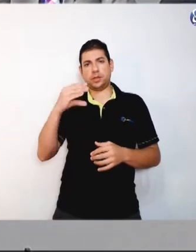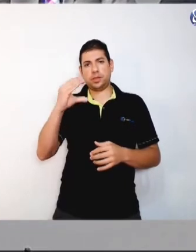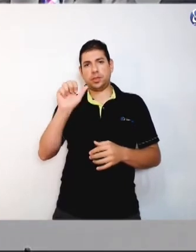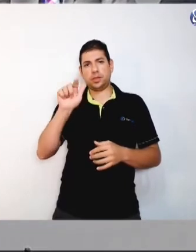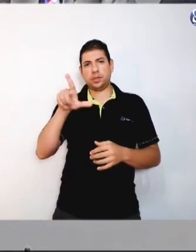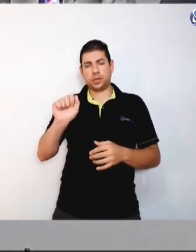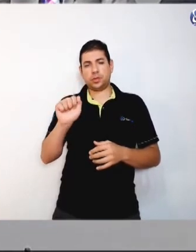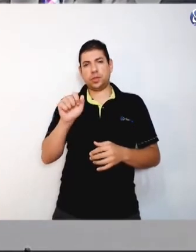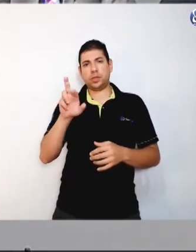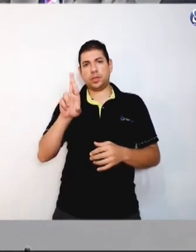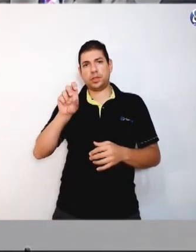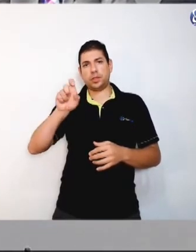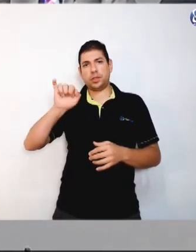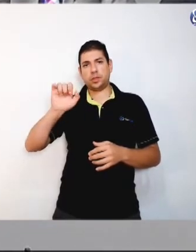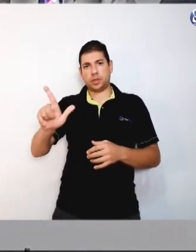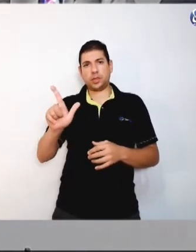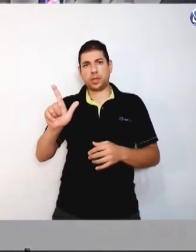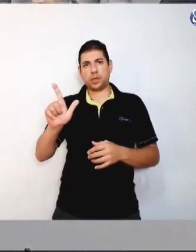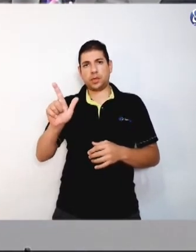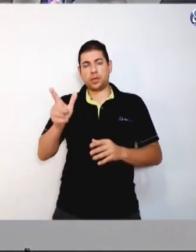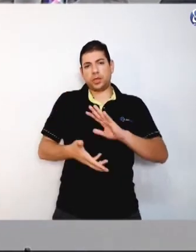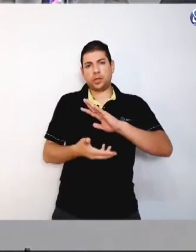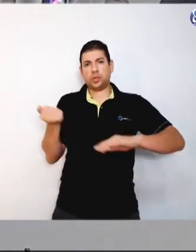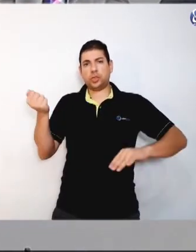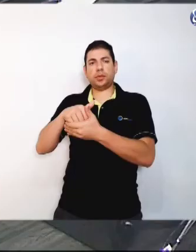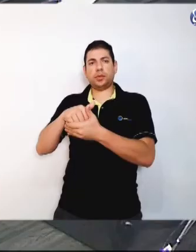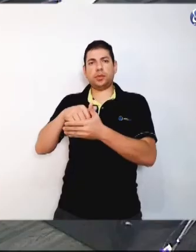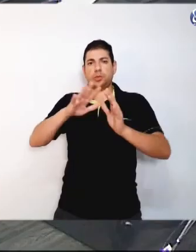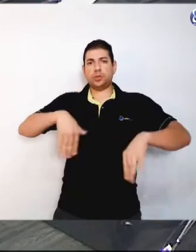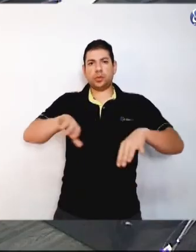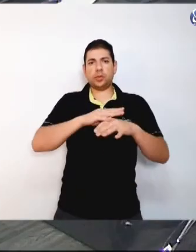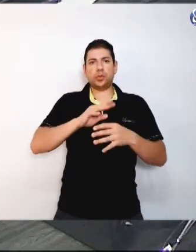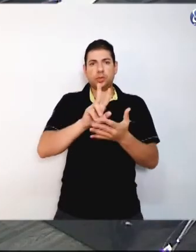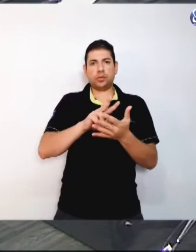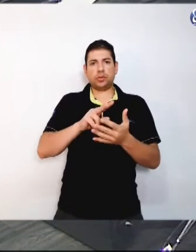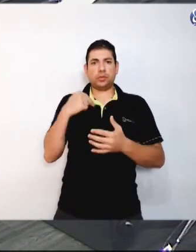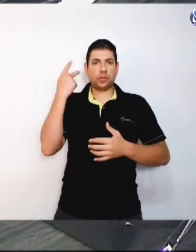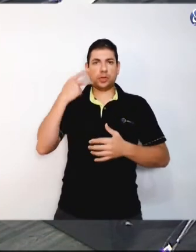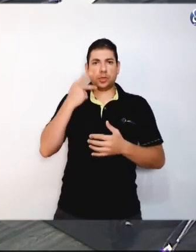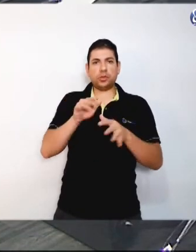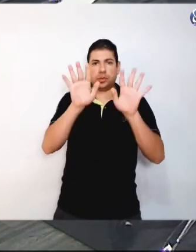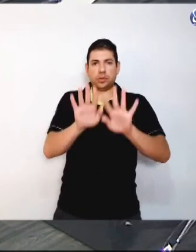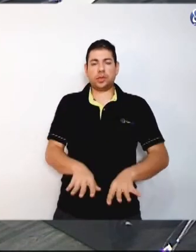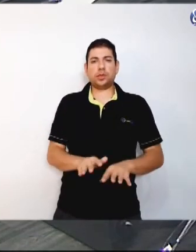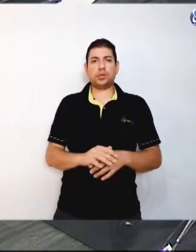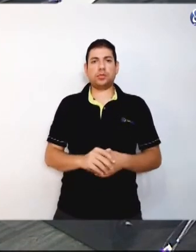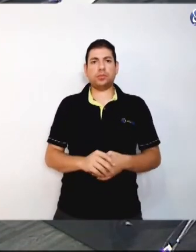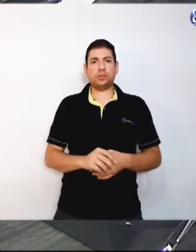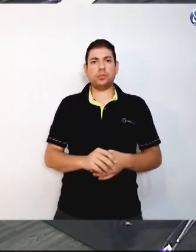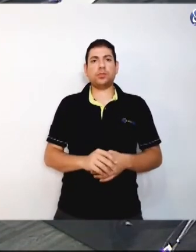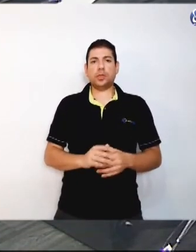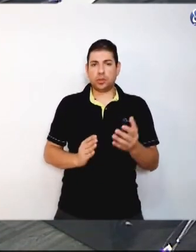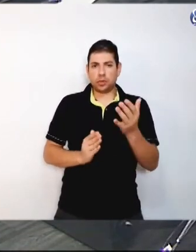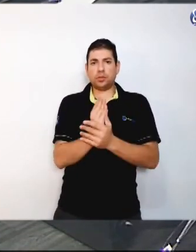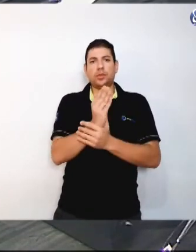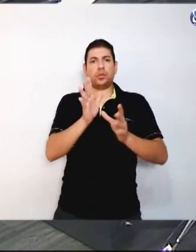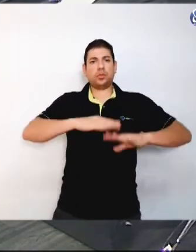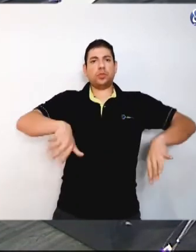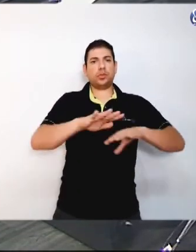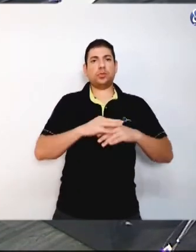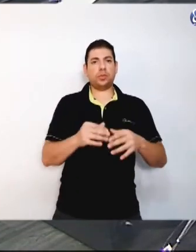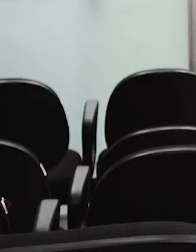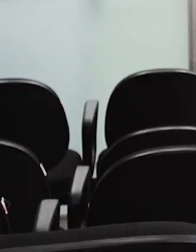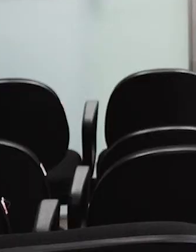ordinária volte a ter a duração máxima de uma hora. O projeto foi aprovado com o voto contrário do vereador